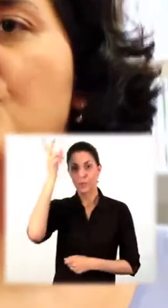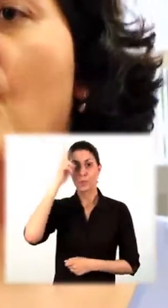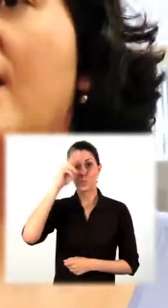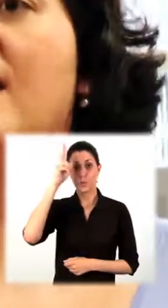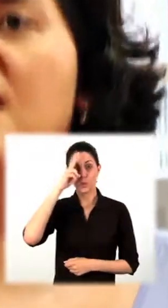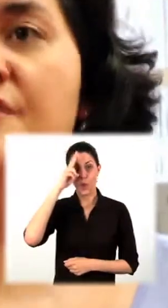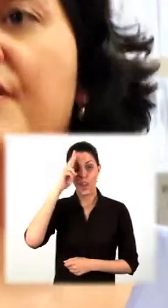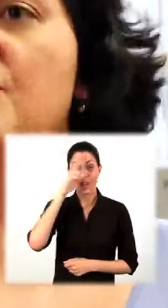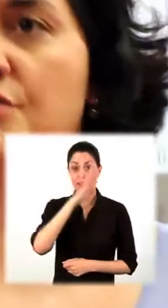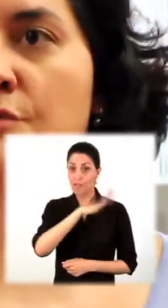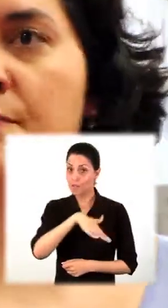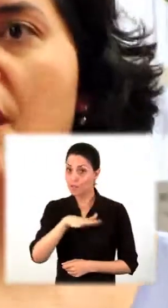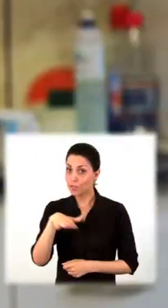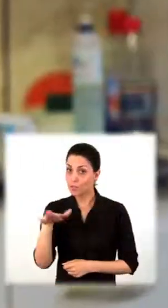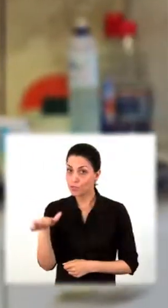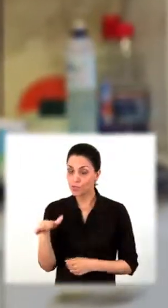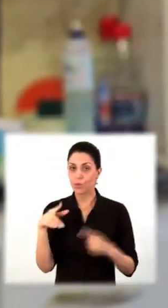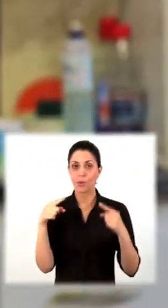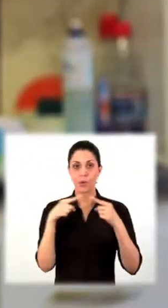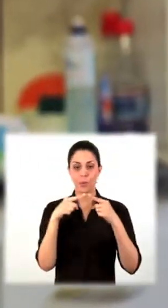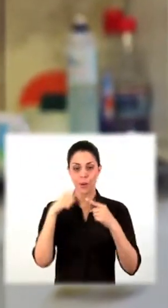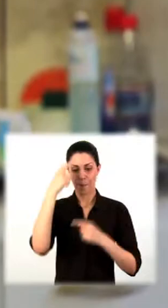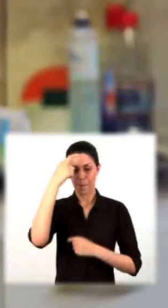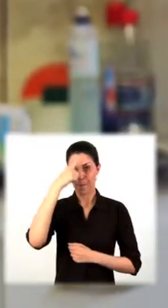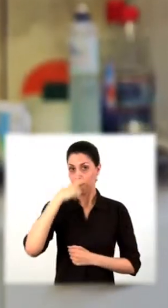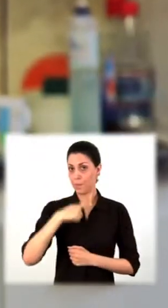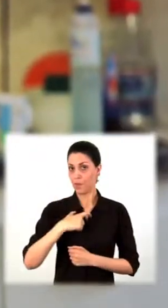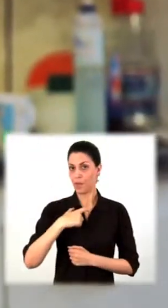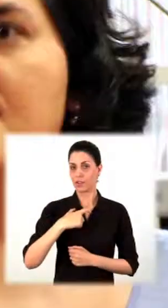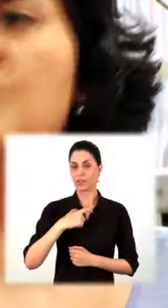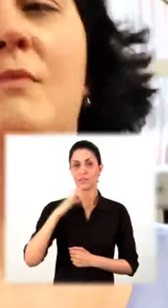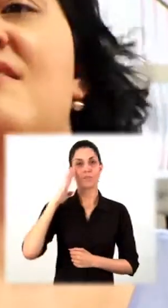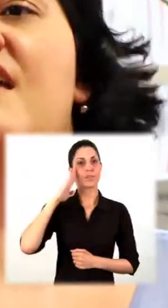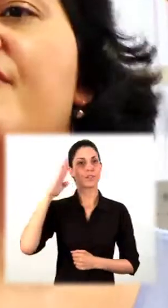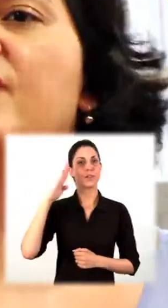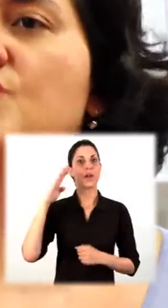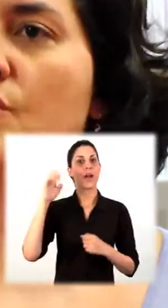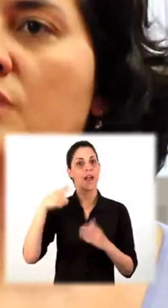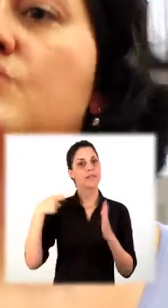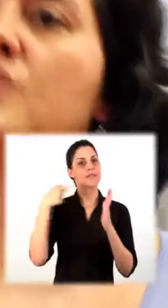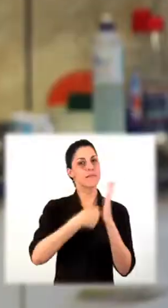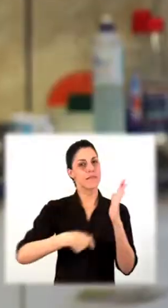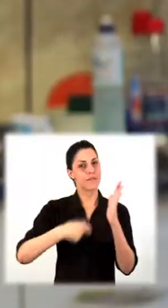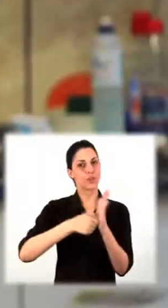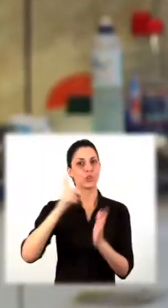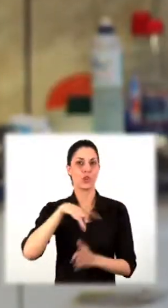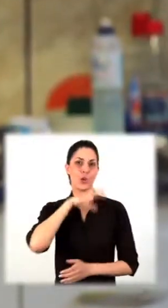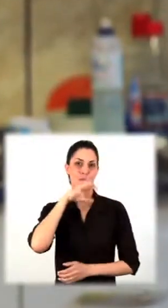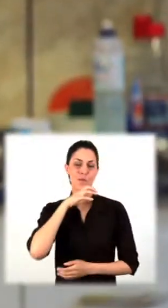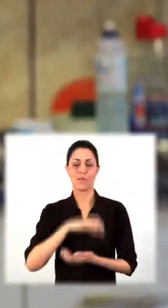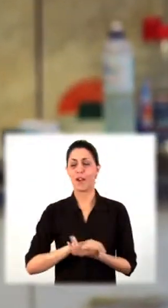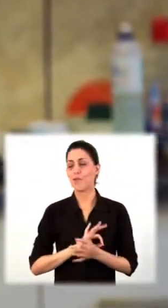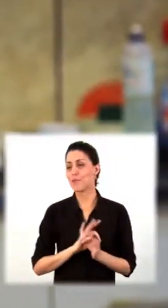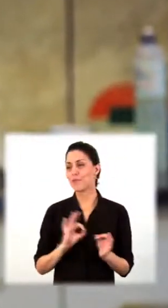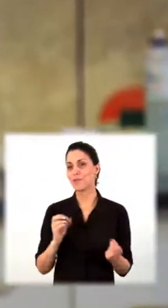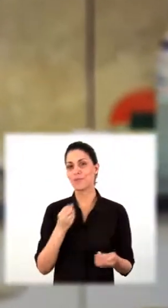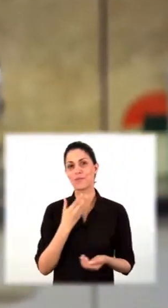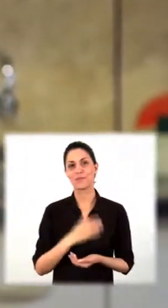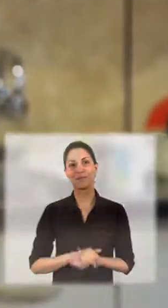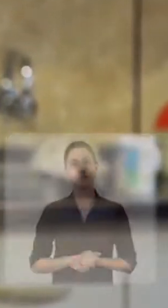uma história infantil cuja personagem seja uma defensora dos direitos dos animais.